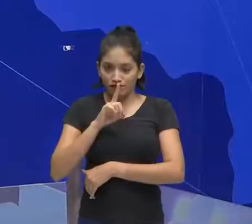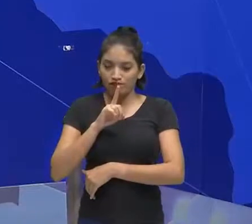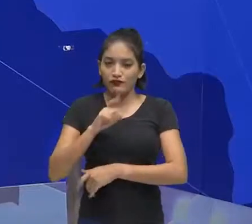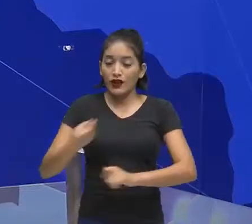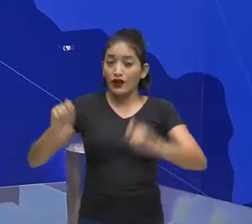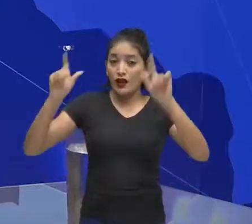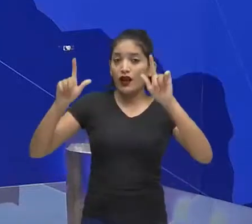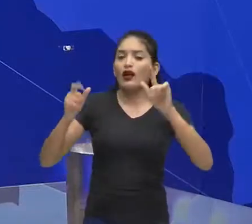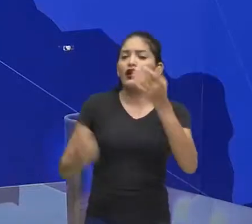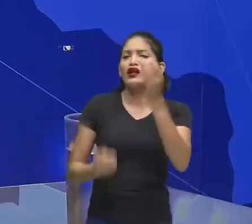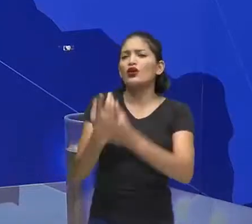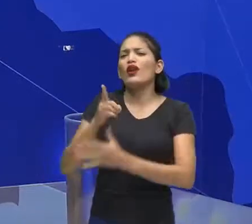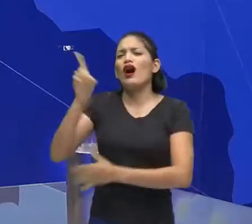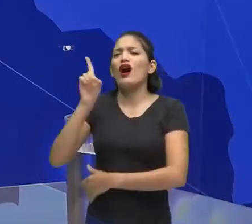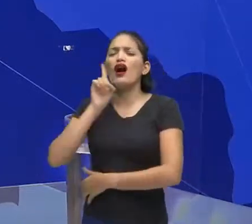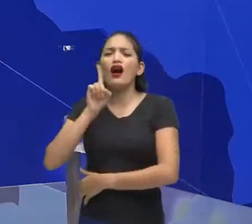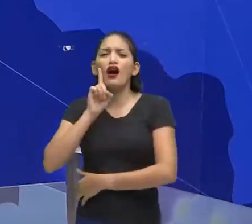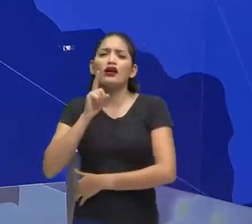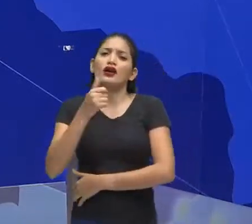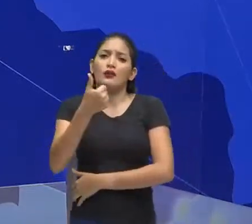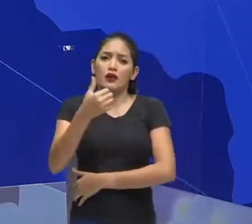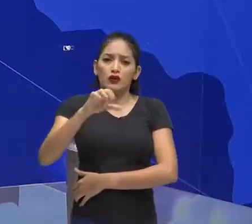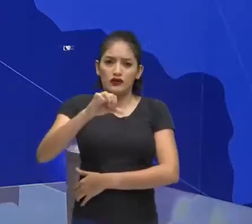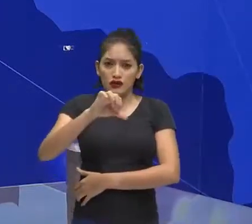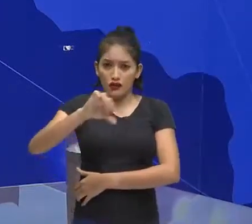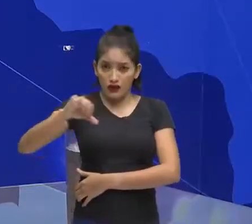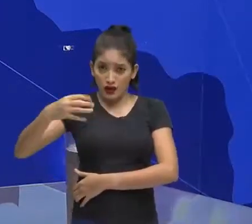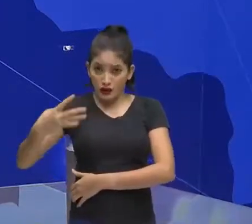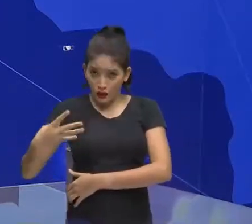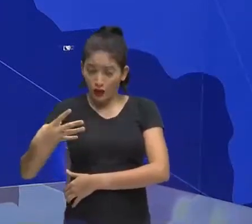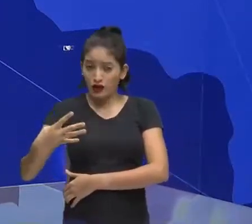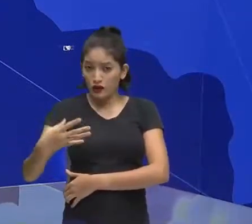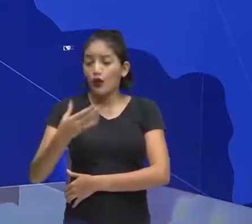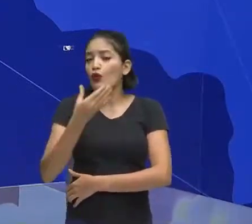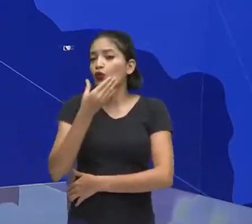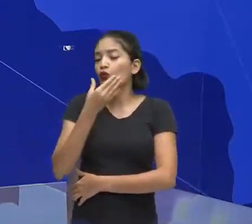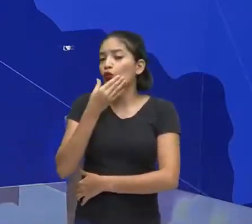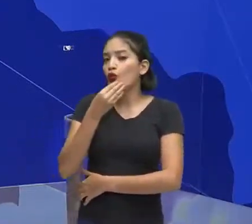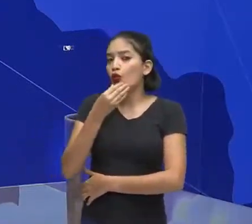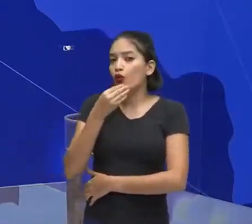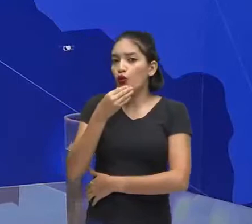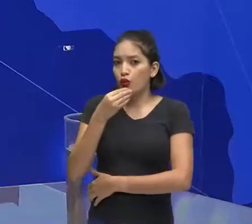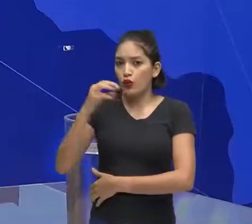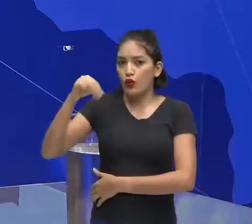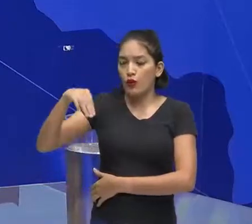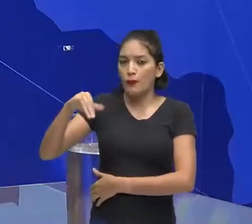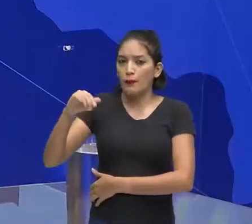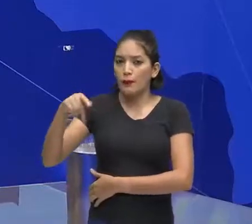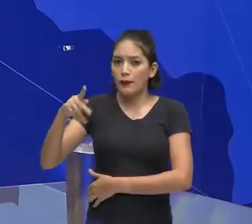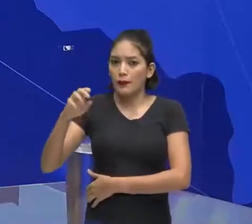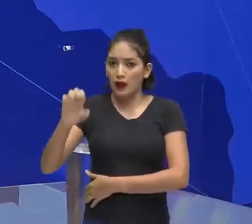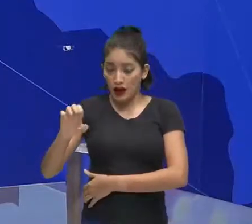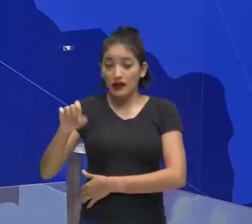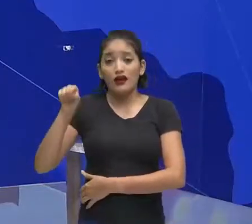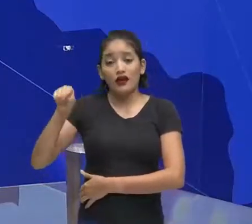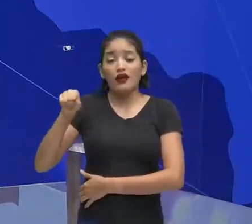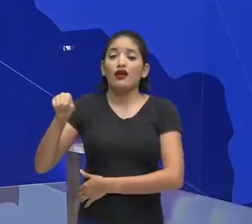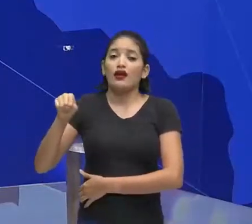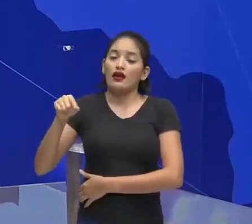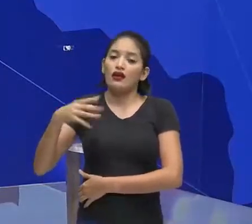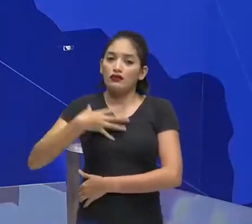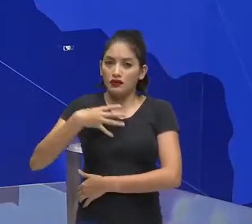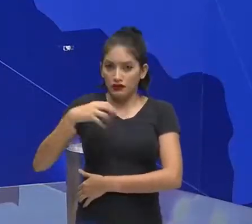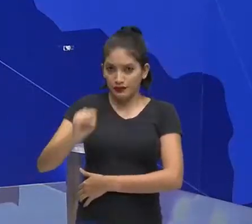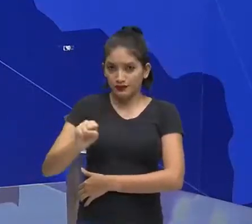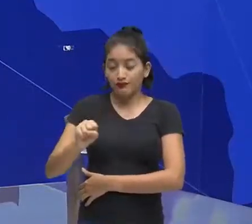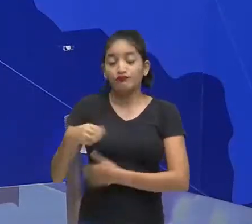Estados Unidos, lá em 94, quando um jovem chamado Mike M., que tinha 17 anos, cometeu suicídio. Ele